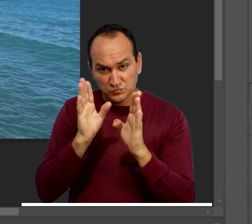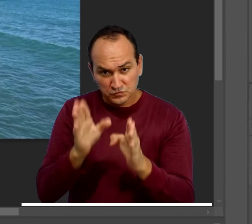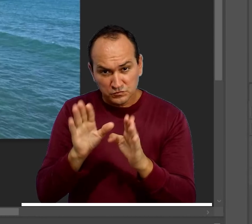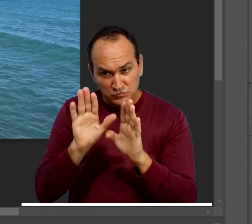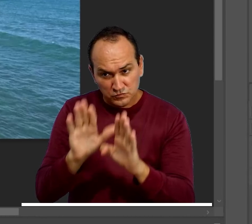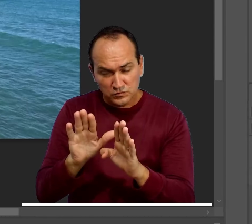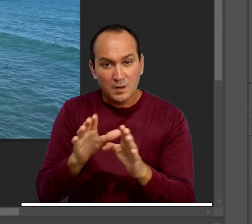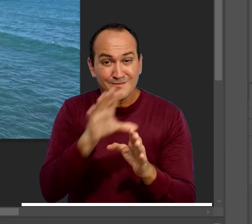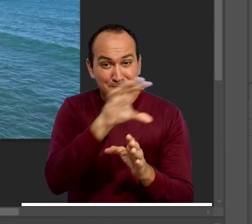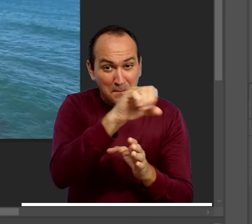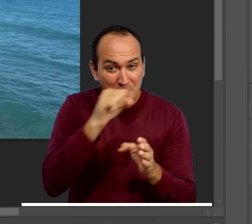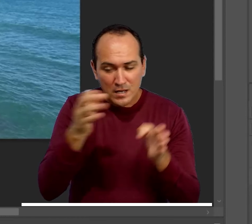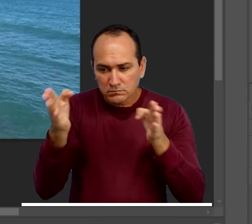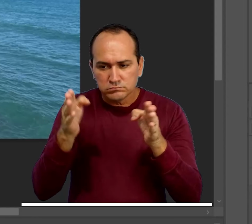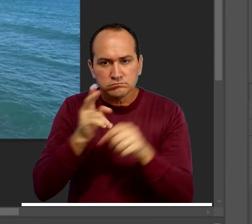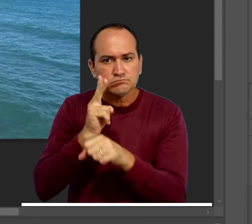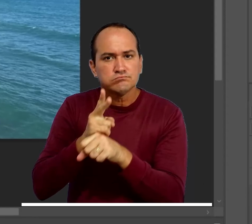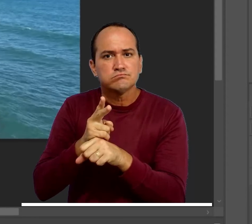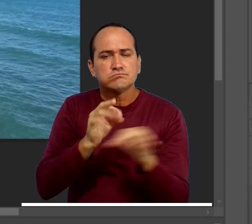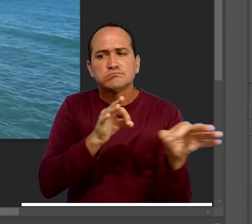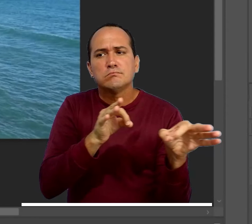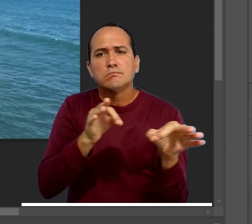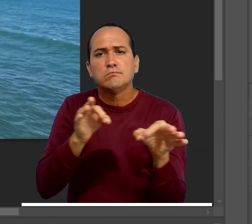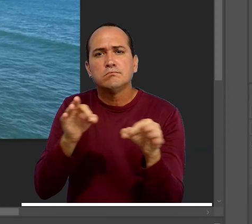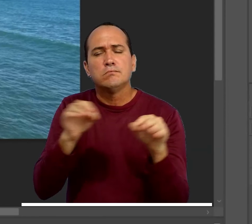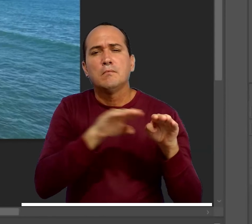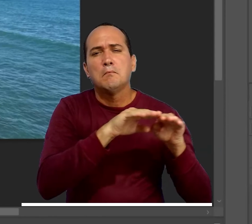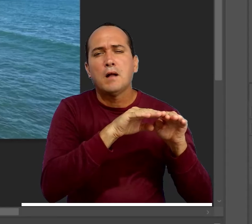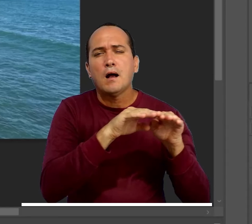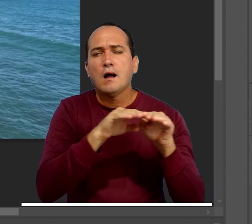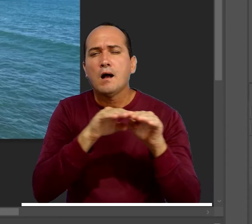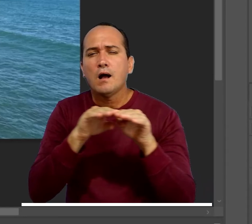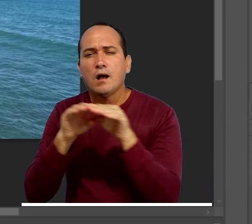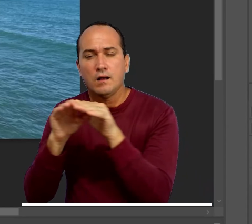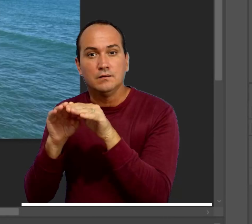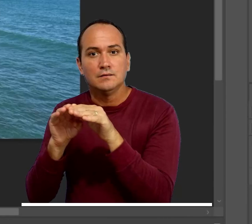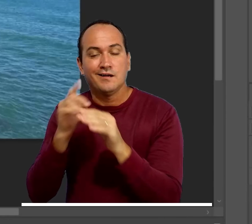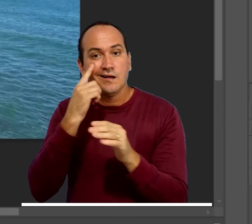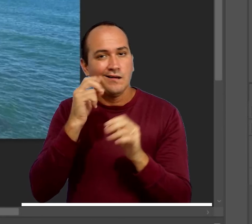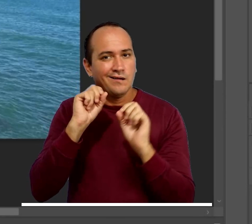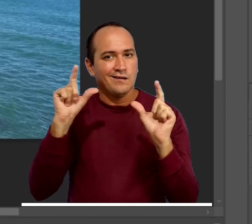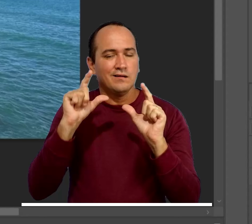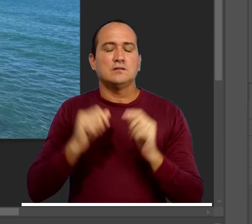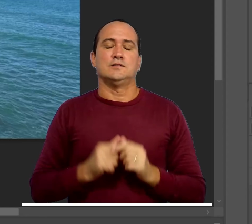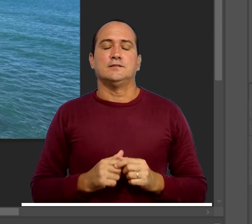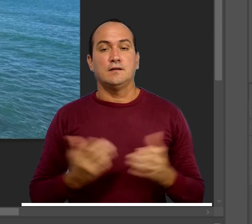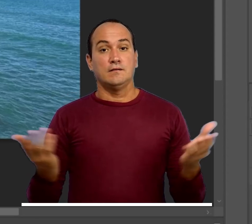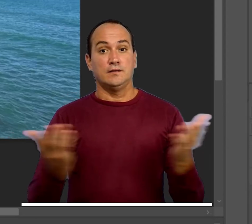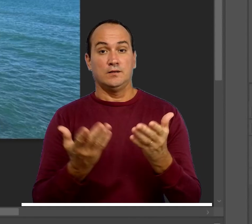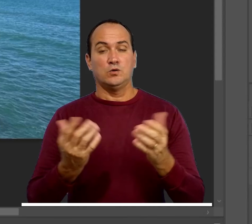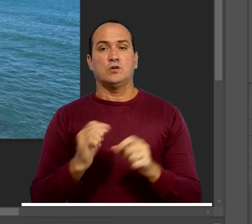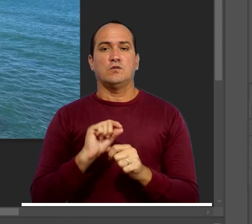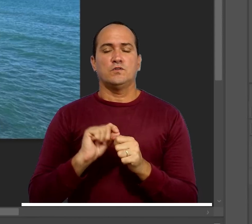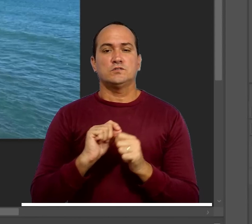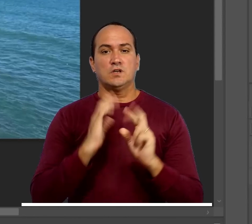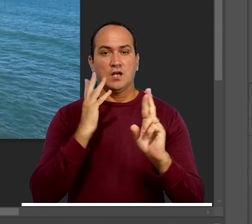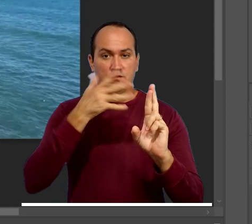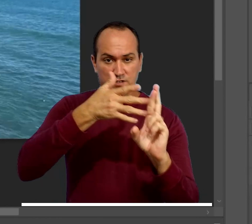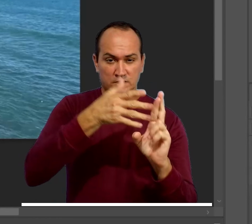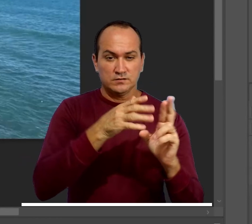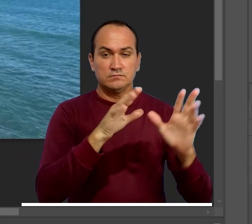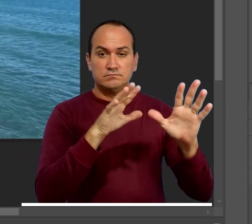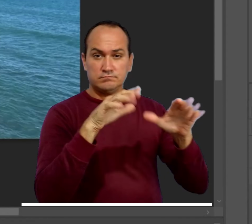atenção e pegar a parte do vídeo onde a imagem está paradinha, certo? Então a partir daqui o que é que eu vou fazer, né? Como eu falei, eu tenho essa